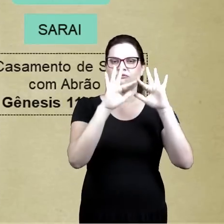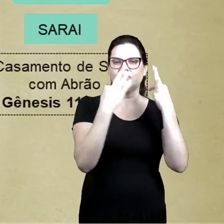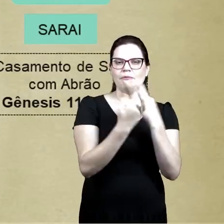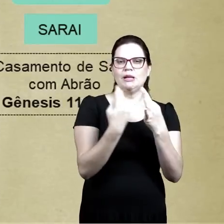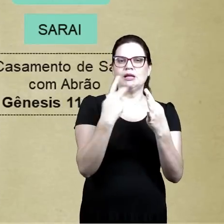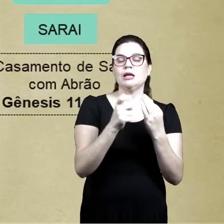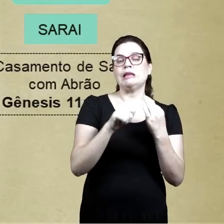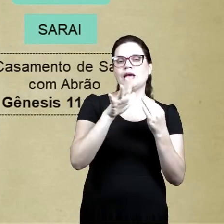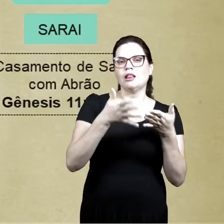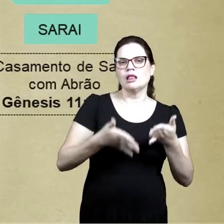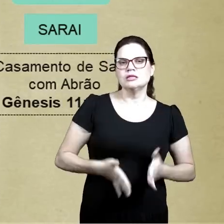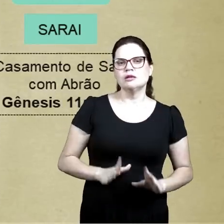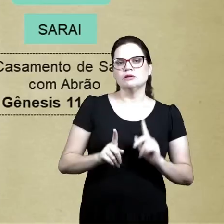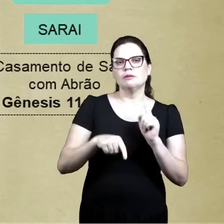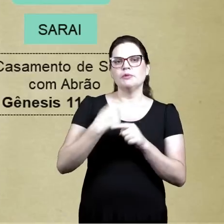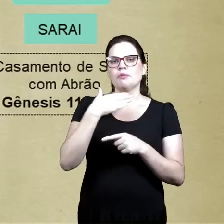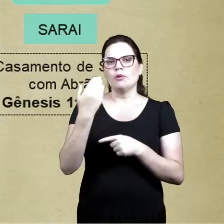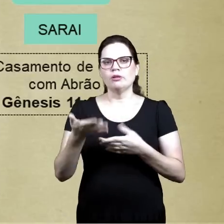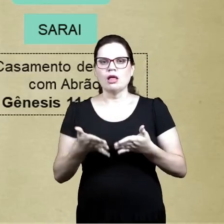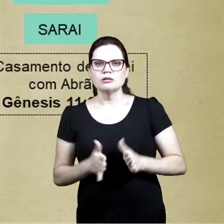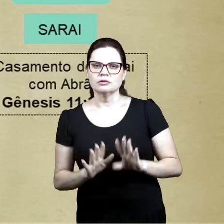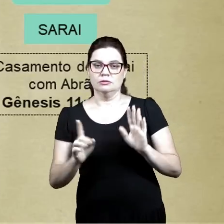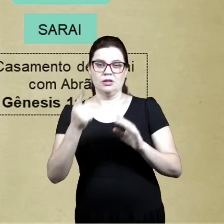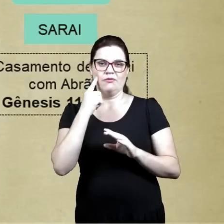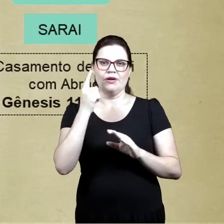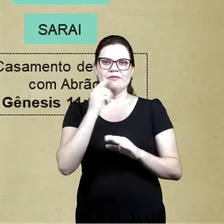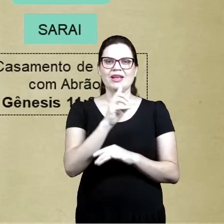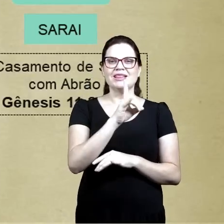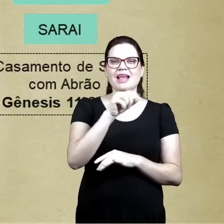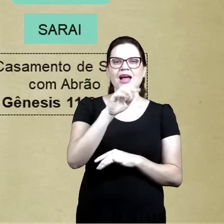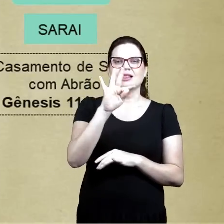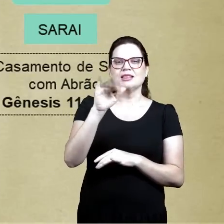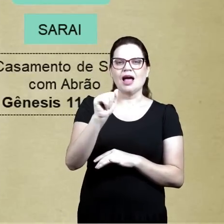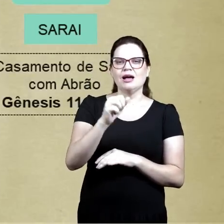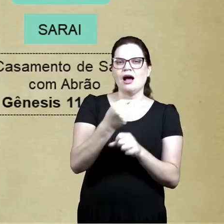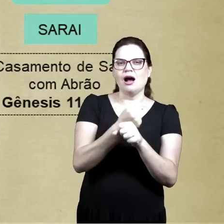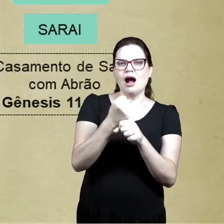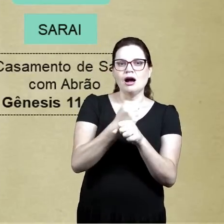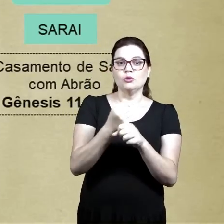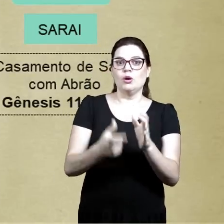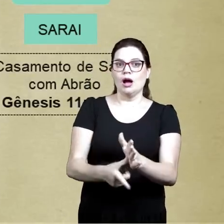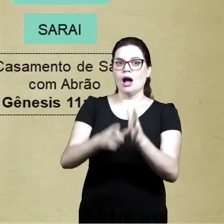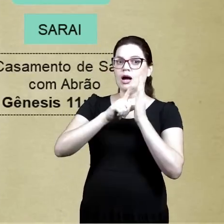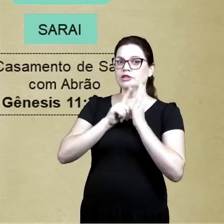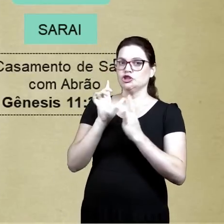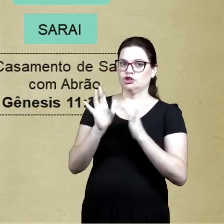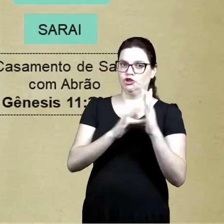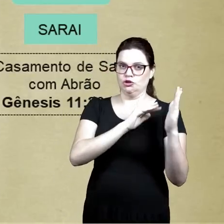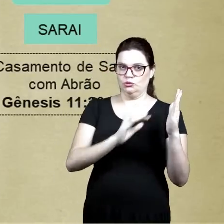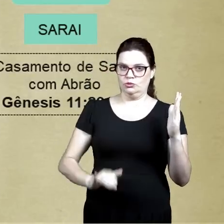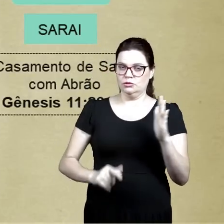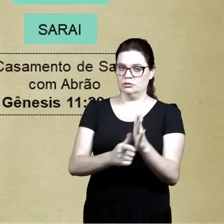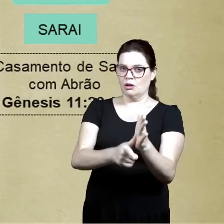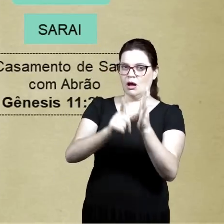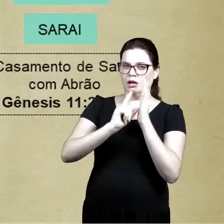família. Nós vemos aqui, com datas aproximadas aqui, antes de Cristo,